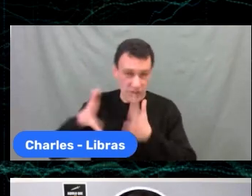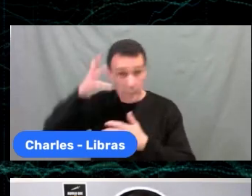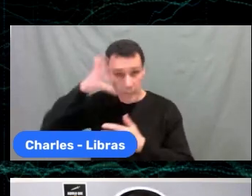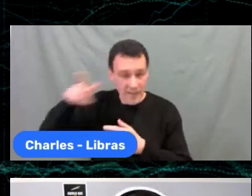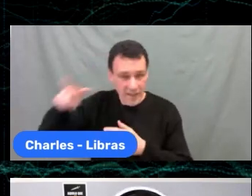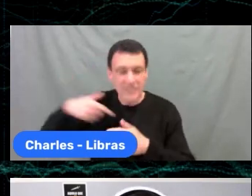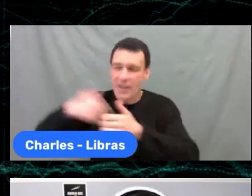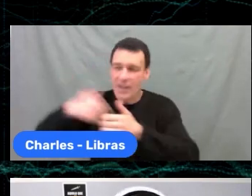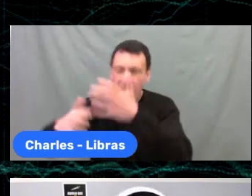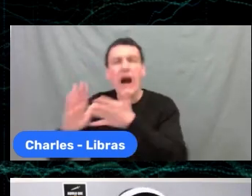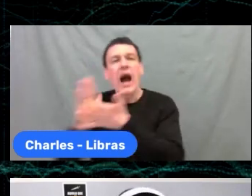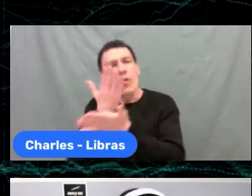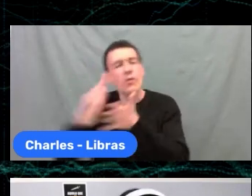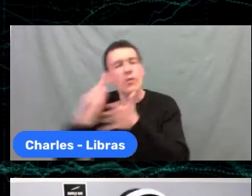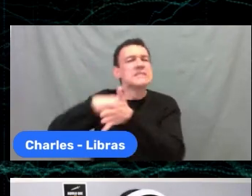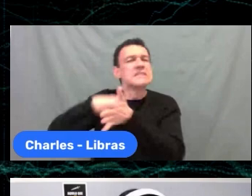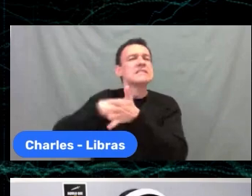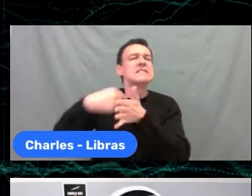DevOps,